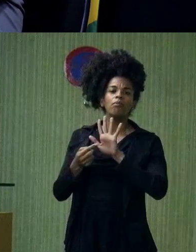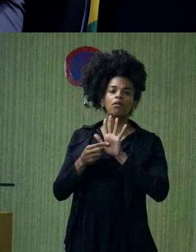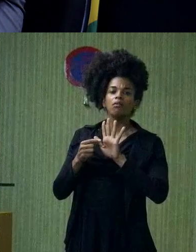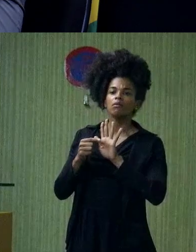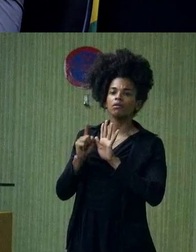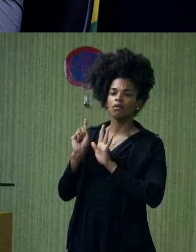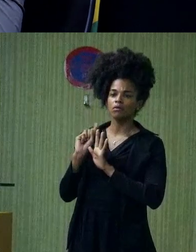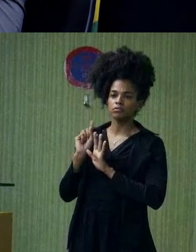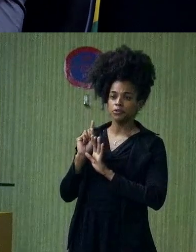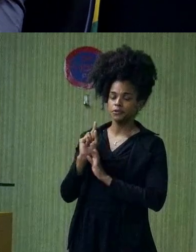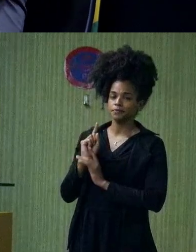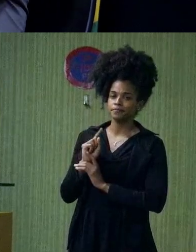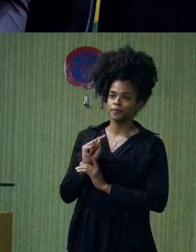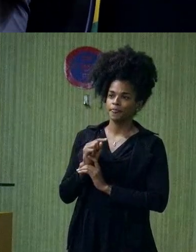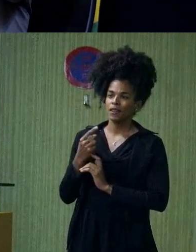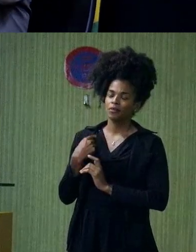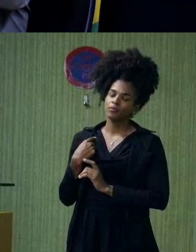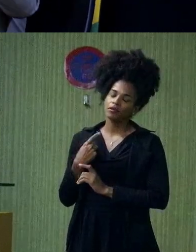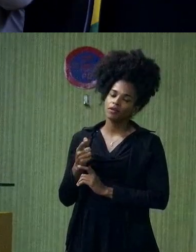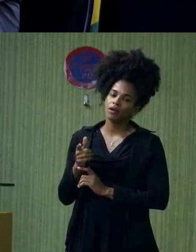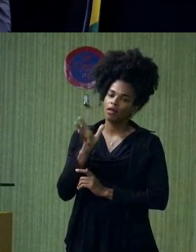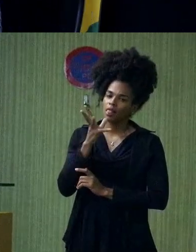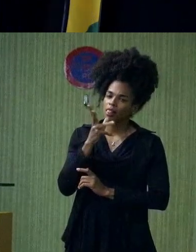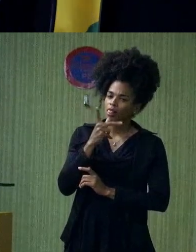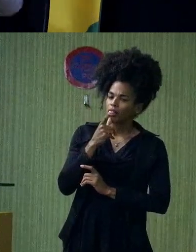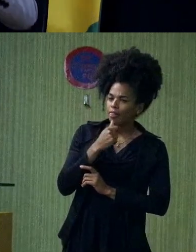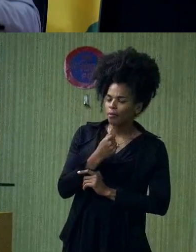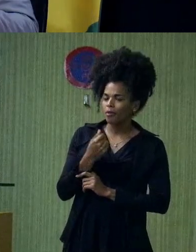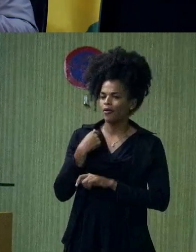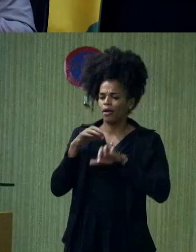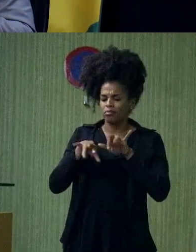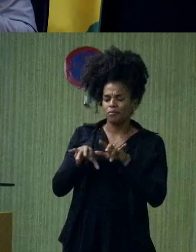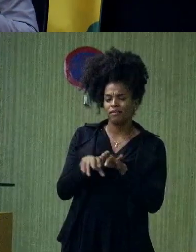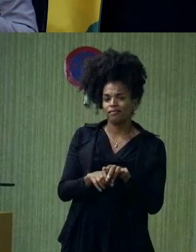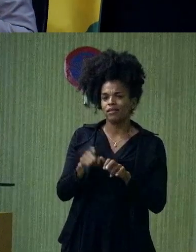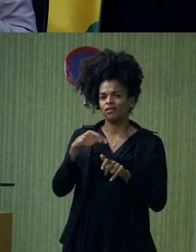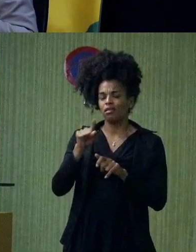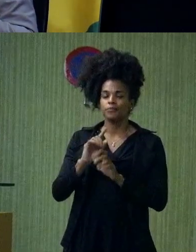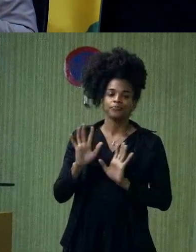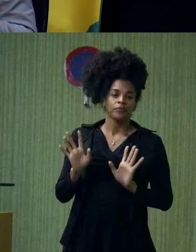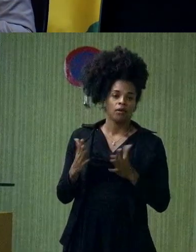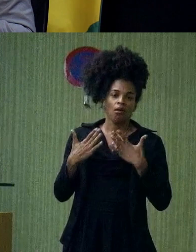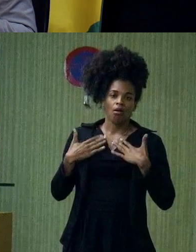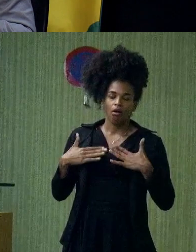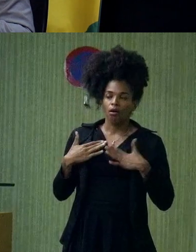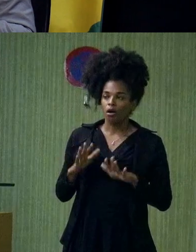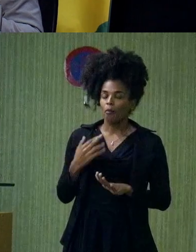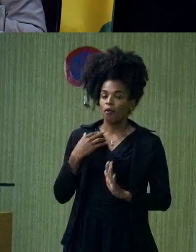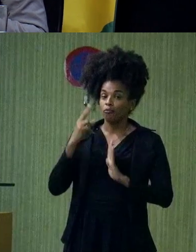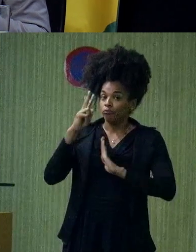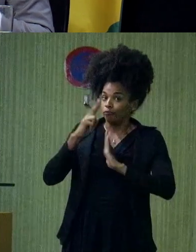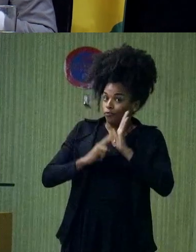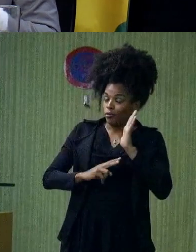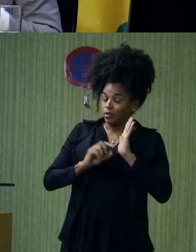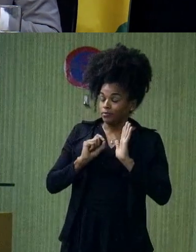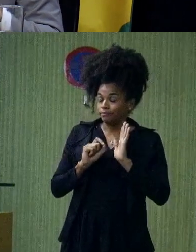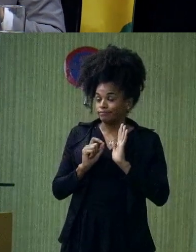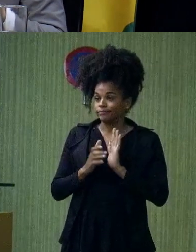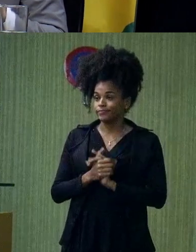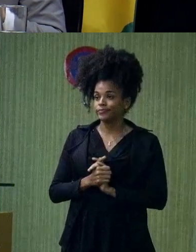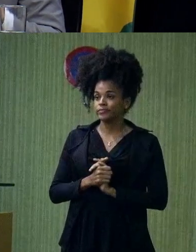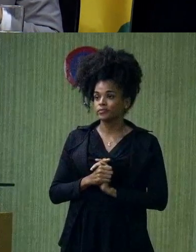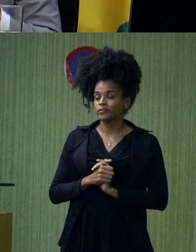Google porque ia dar muito trabalho porque enfim ter que botar minha senha lá e tudo mas enfim deixa eu ler para vocês rapidinho Olha